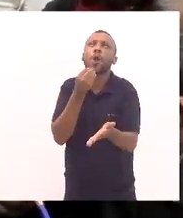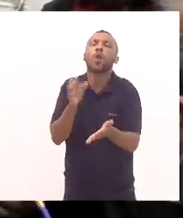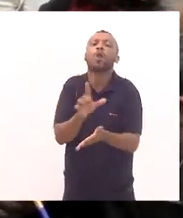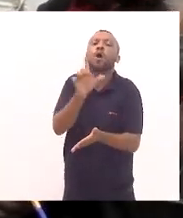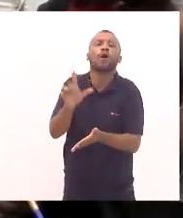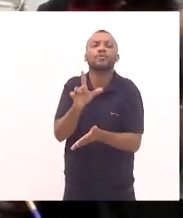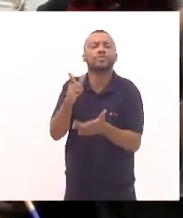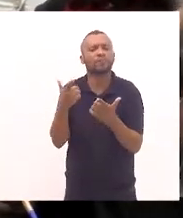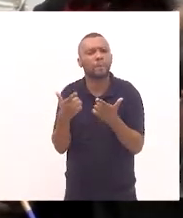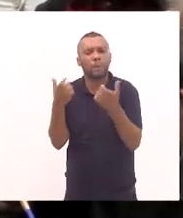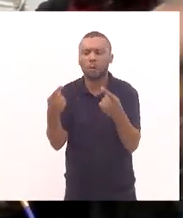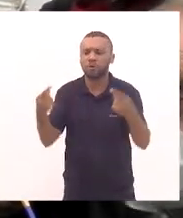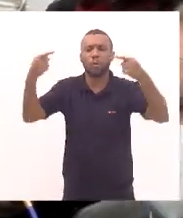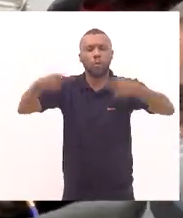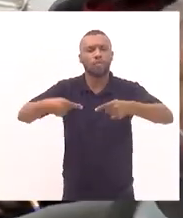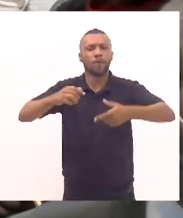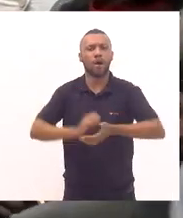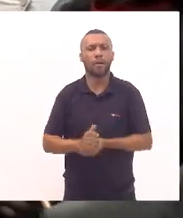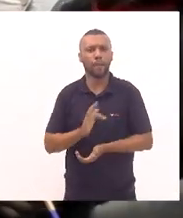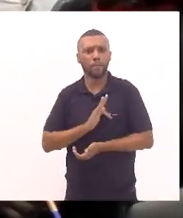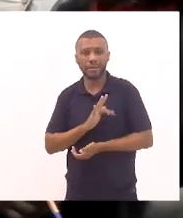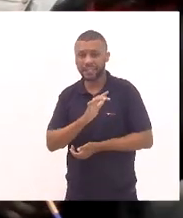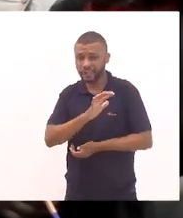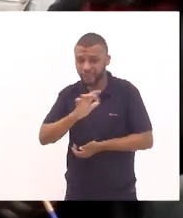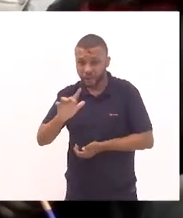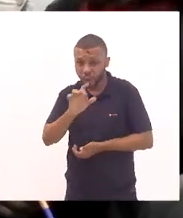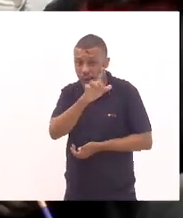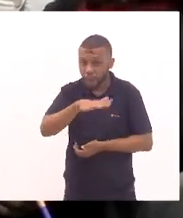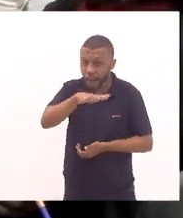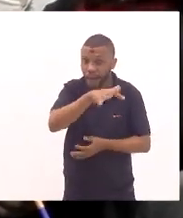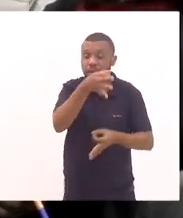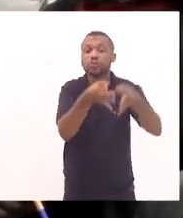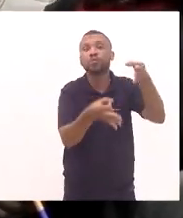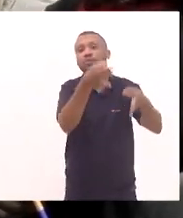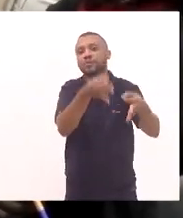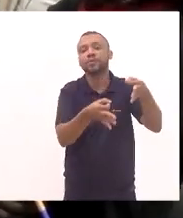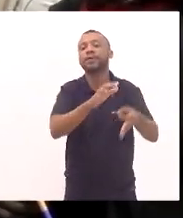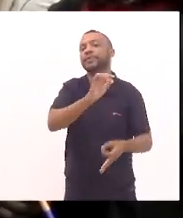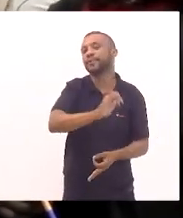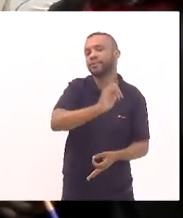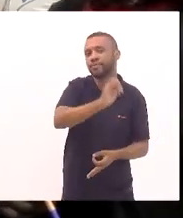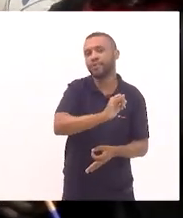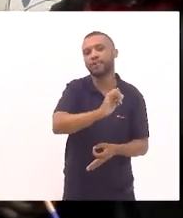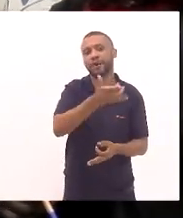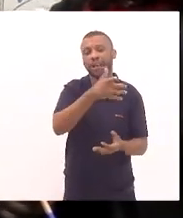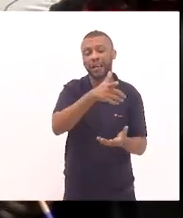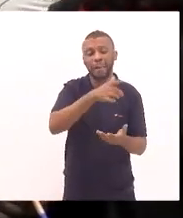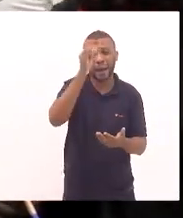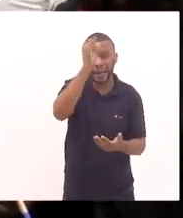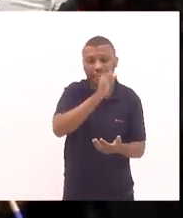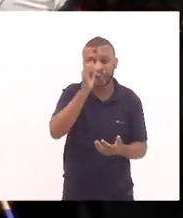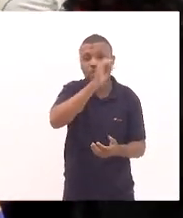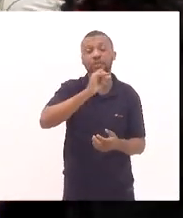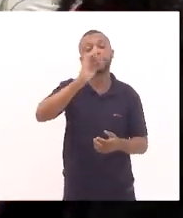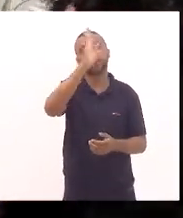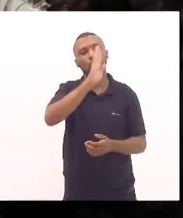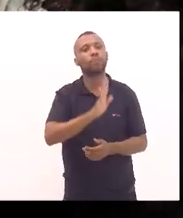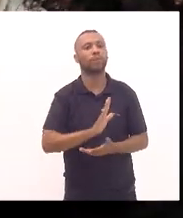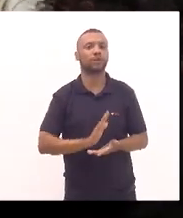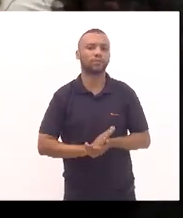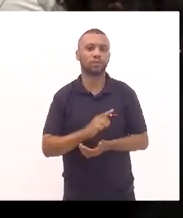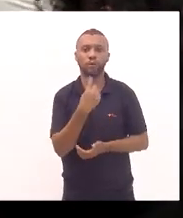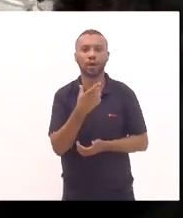A polícia civil é a polícia judiciária, científica desse Estado, a polícia mais antiga do país que a gente quer que